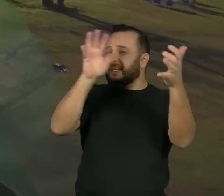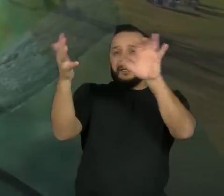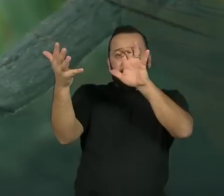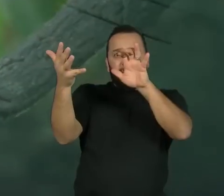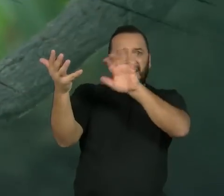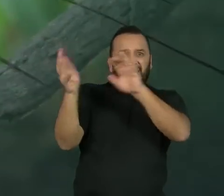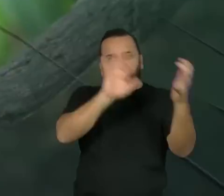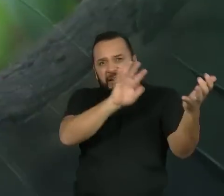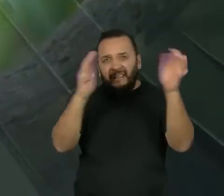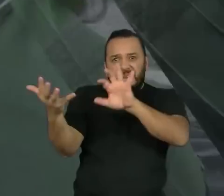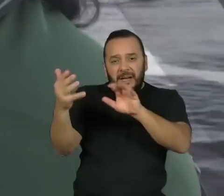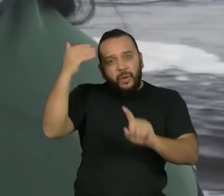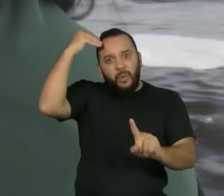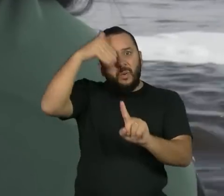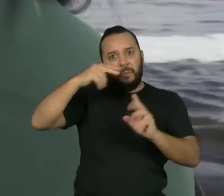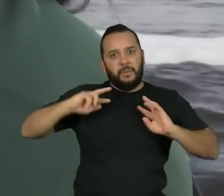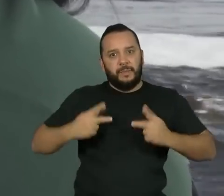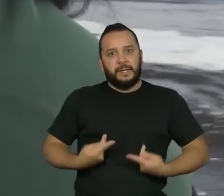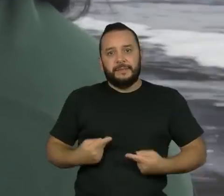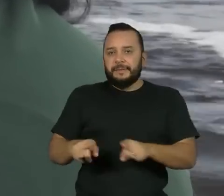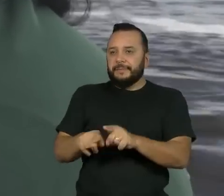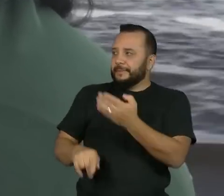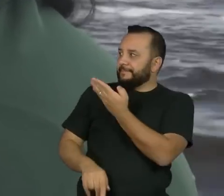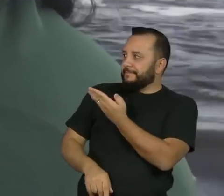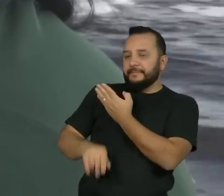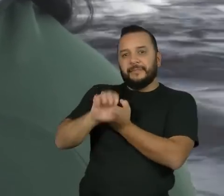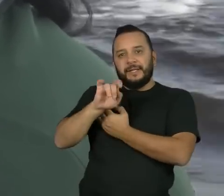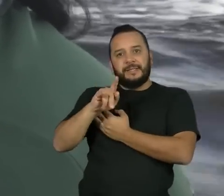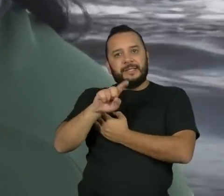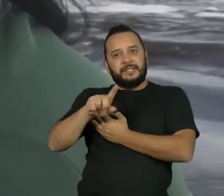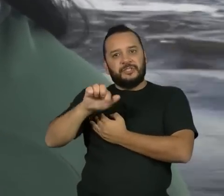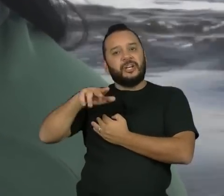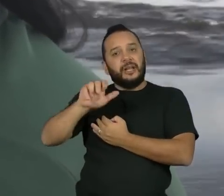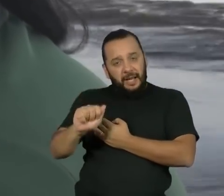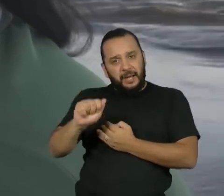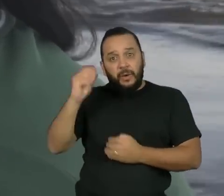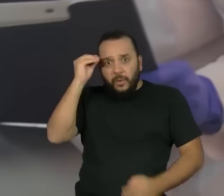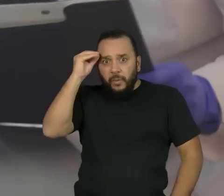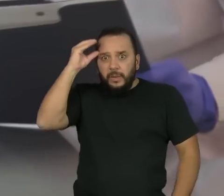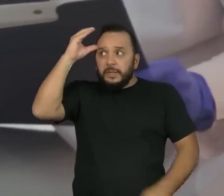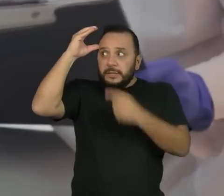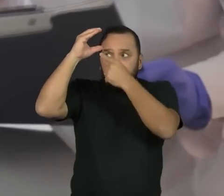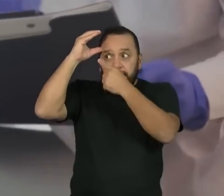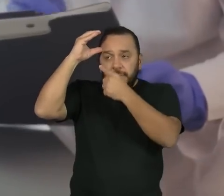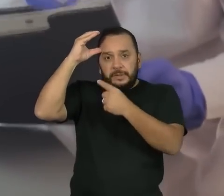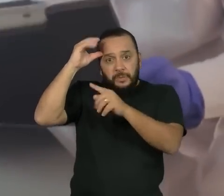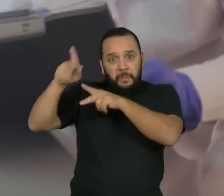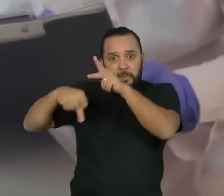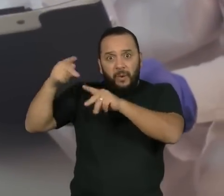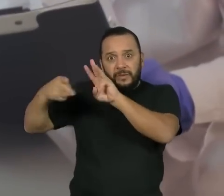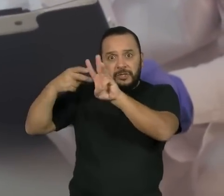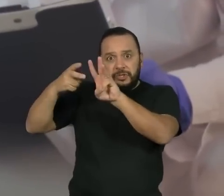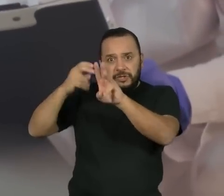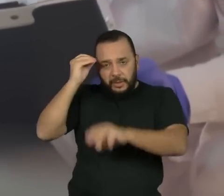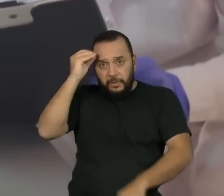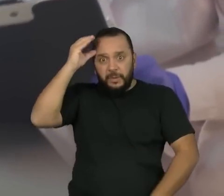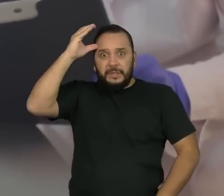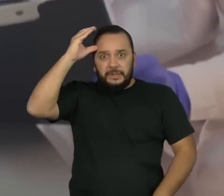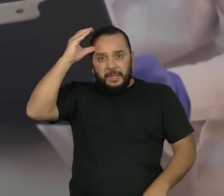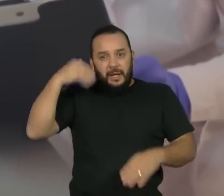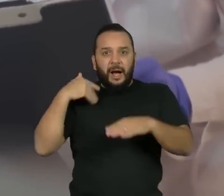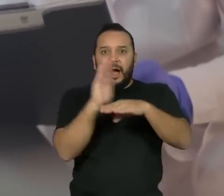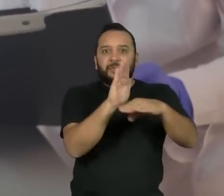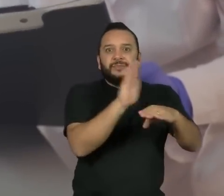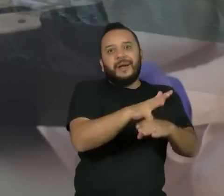humanas. Elisângela Baré pretende incluir o saber dos povos originários no tratamento de doenças pela